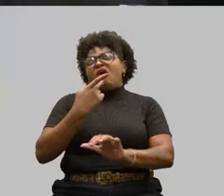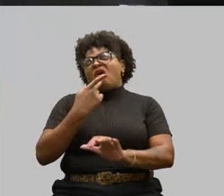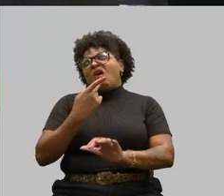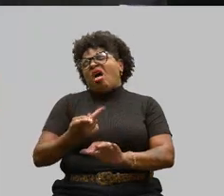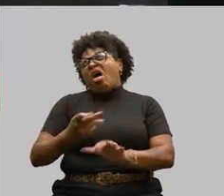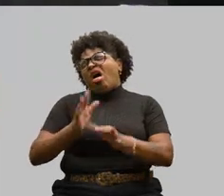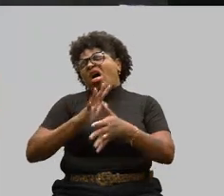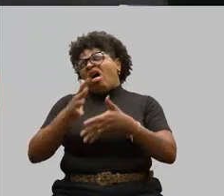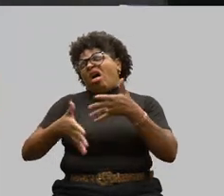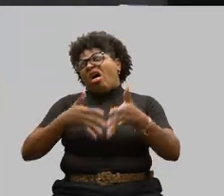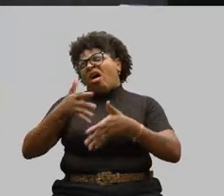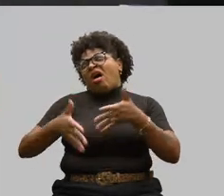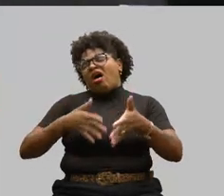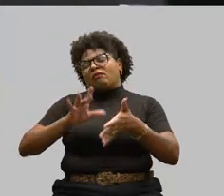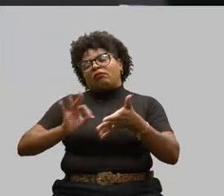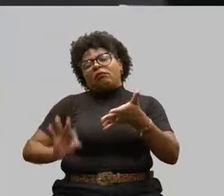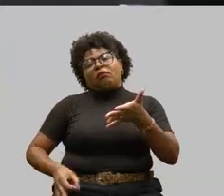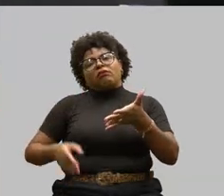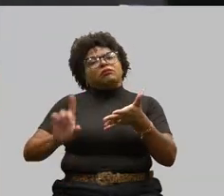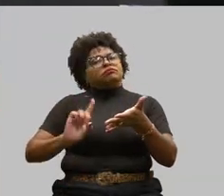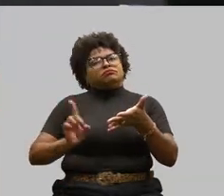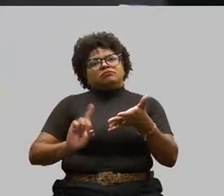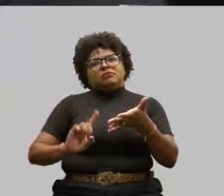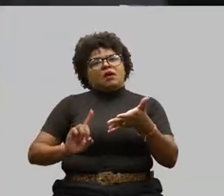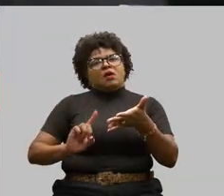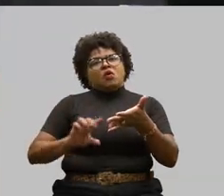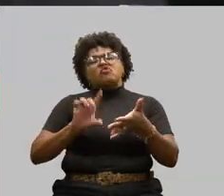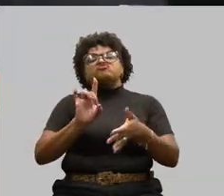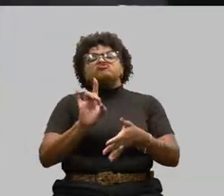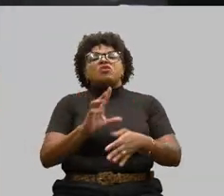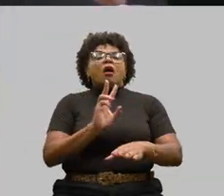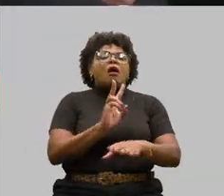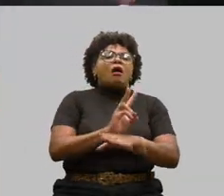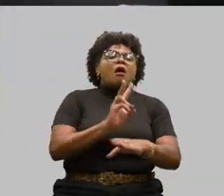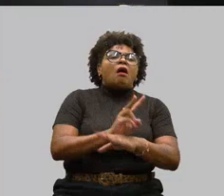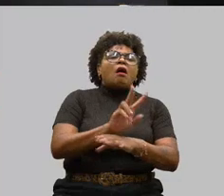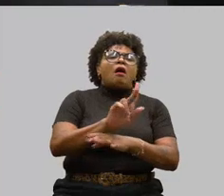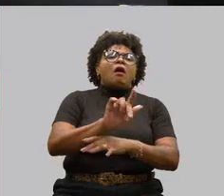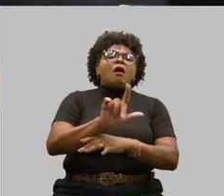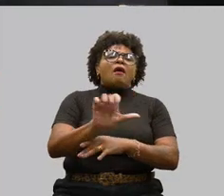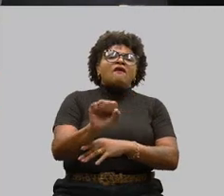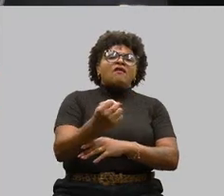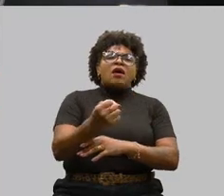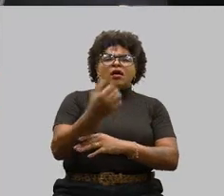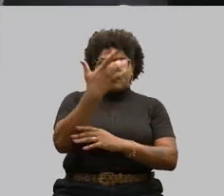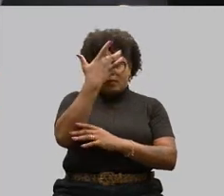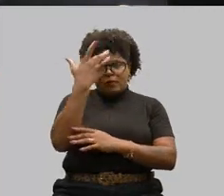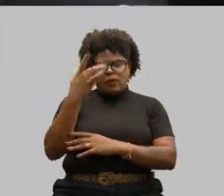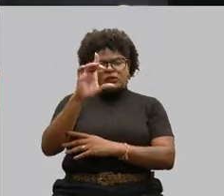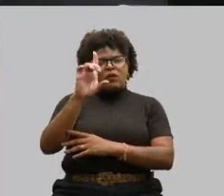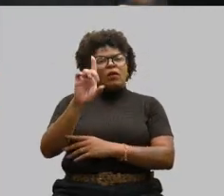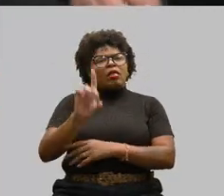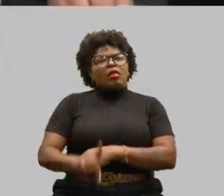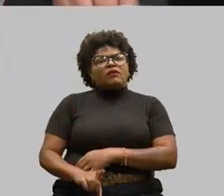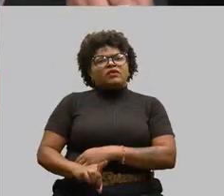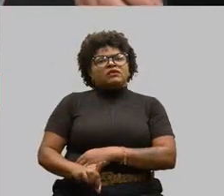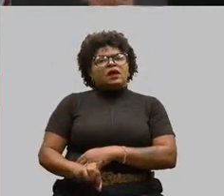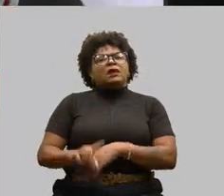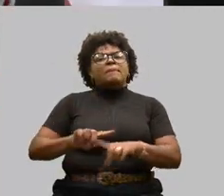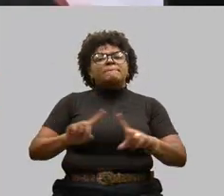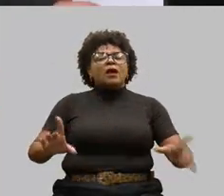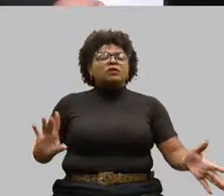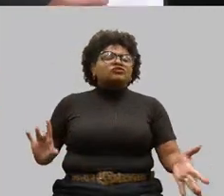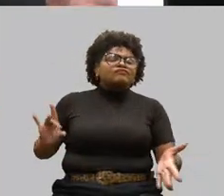simples reserva de vagas para pessoas com deficiência e darmos um passo para